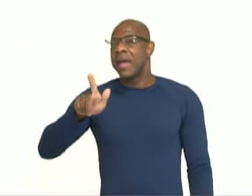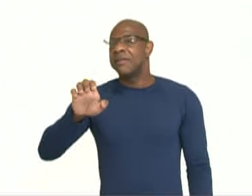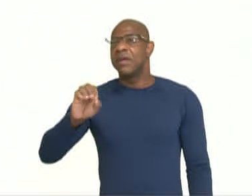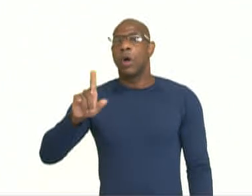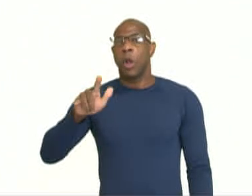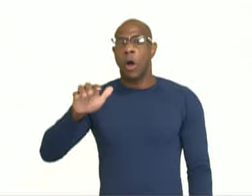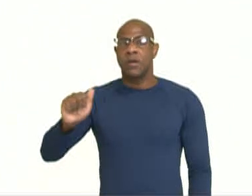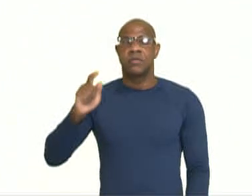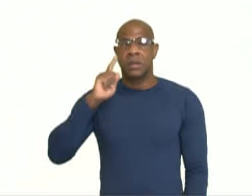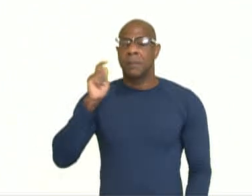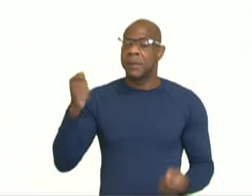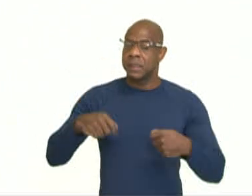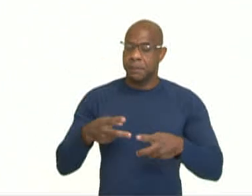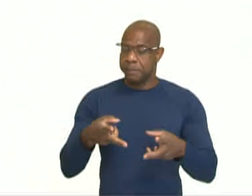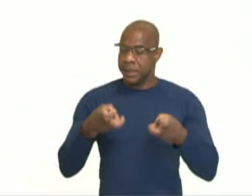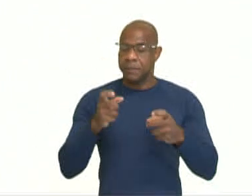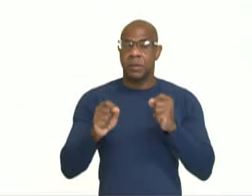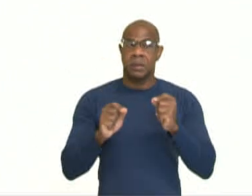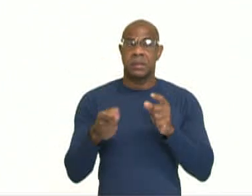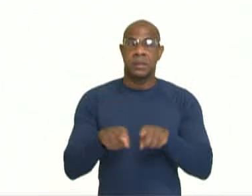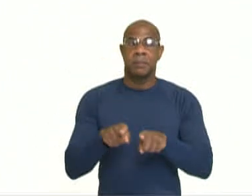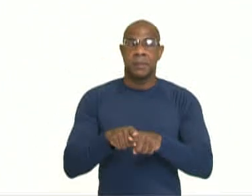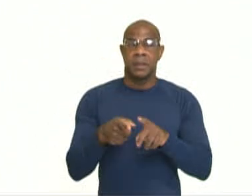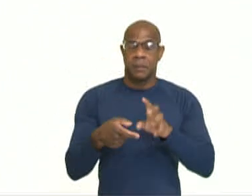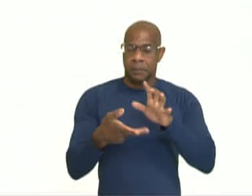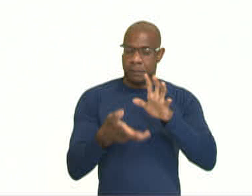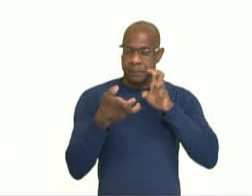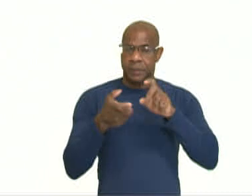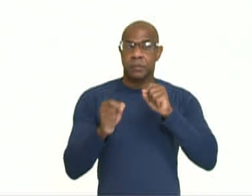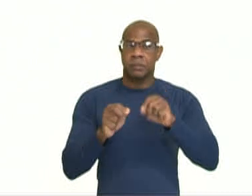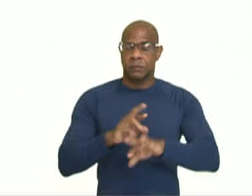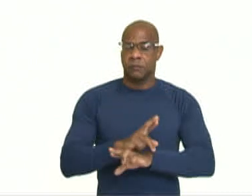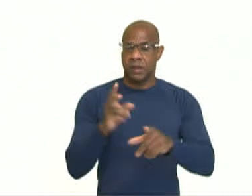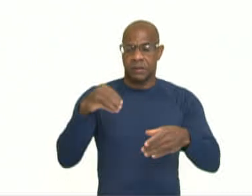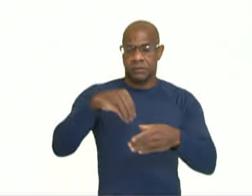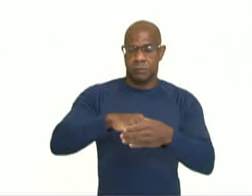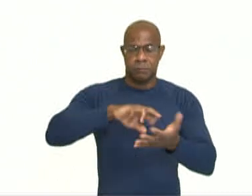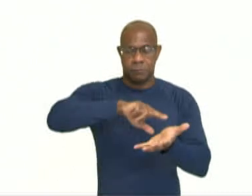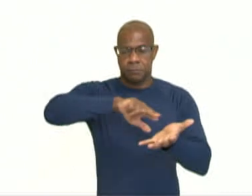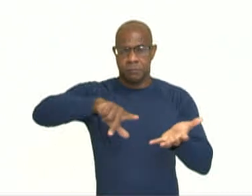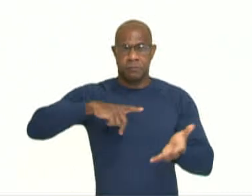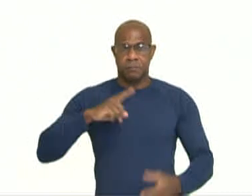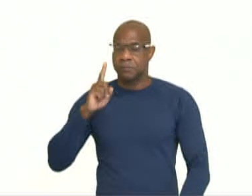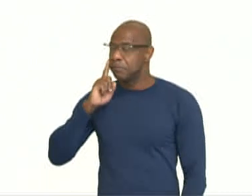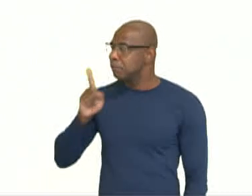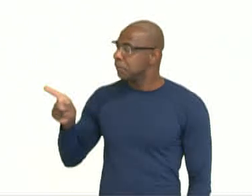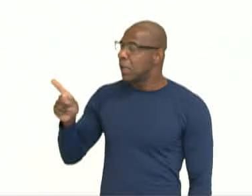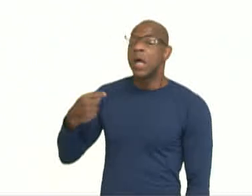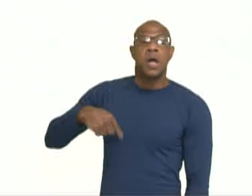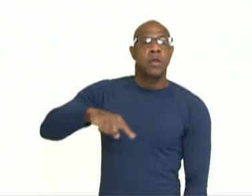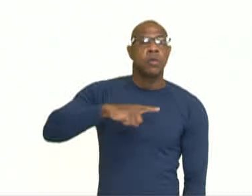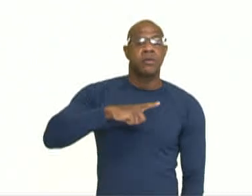ser analisada e identificada dentro das suas diferenças, para que a gente tenha uma noção